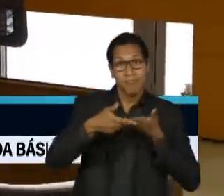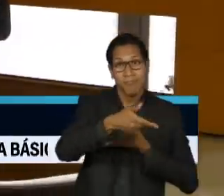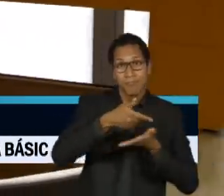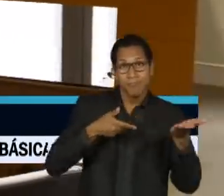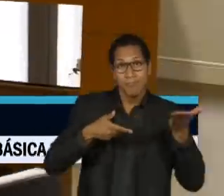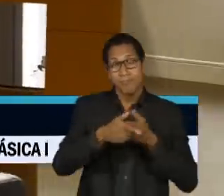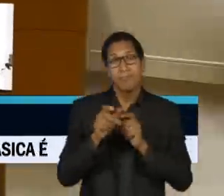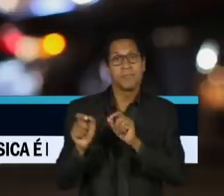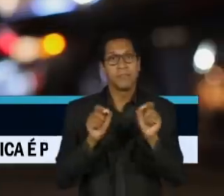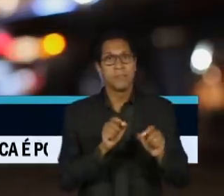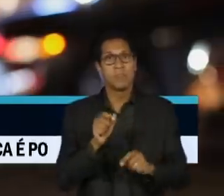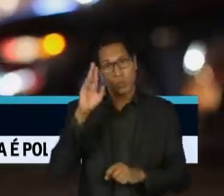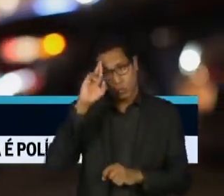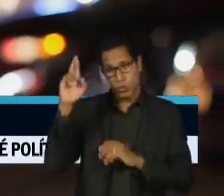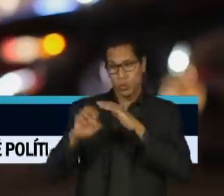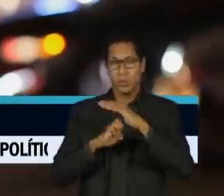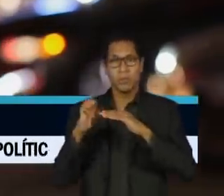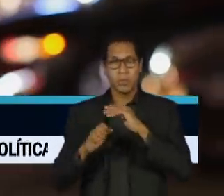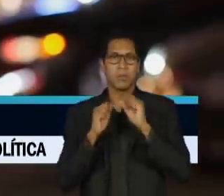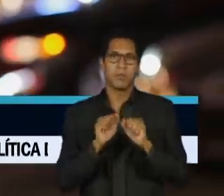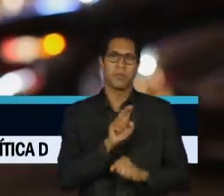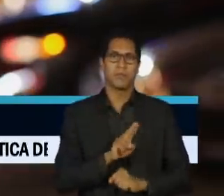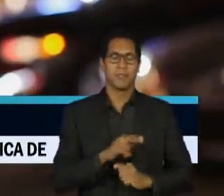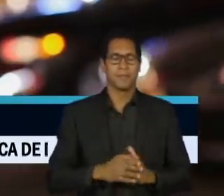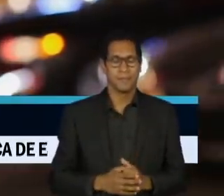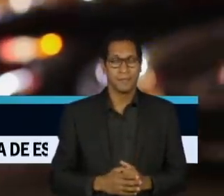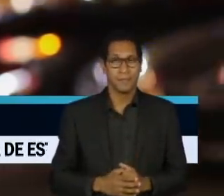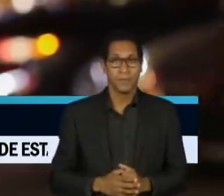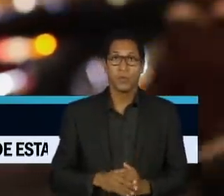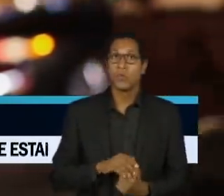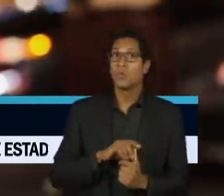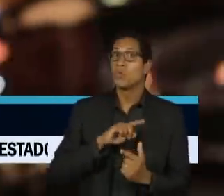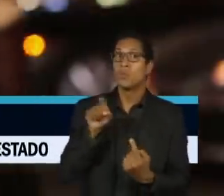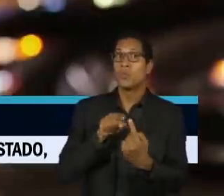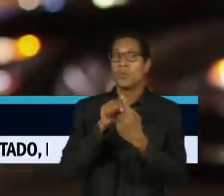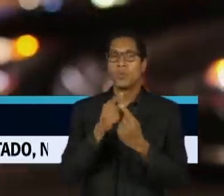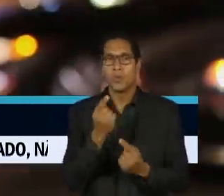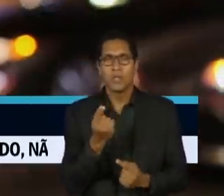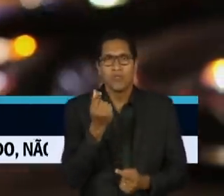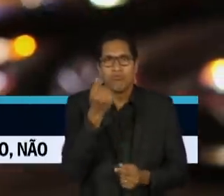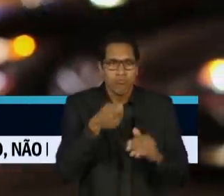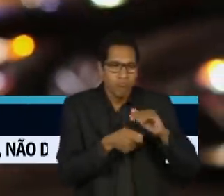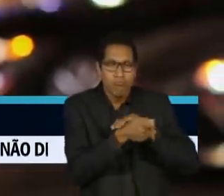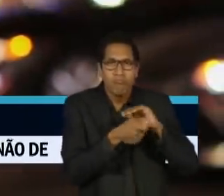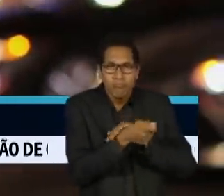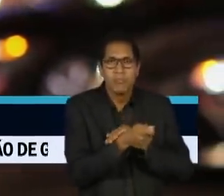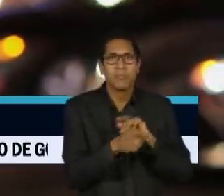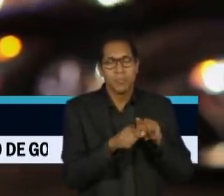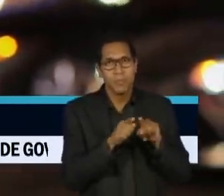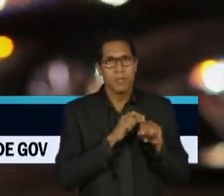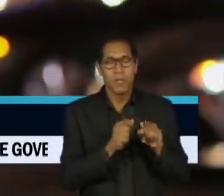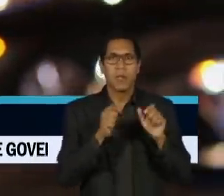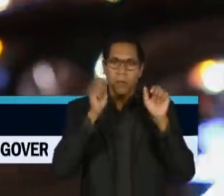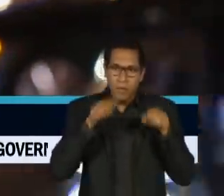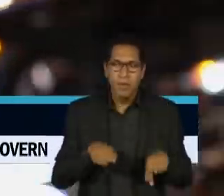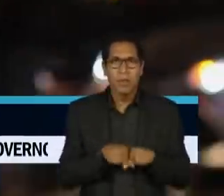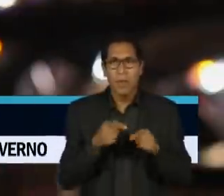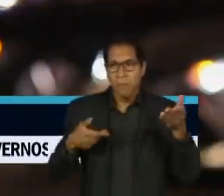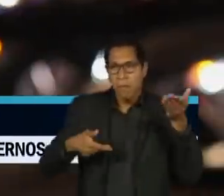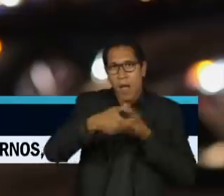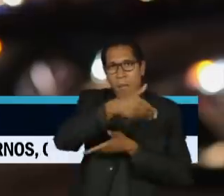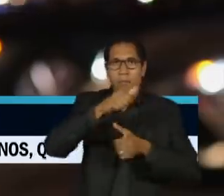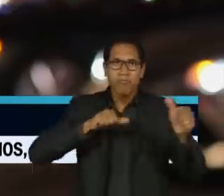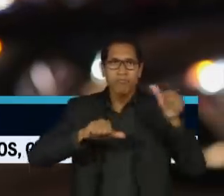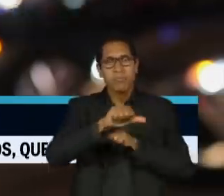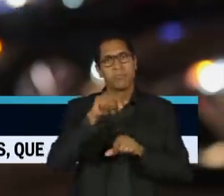e investidores. A ideia é que fundos de investimentos possam fazer aportes diretos em companhias do Brasil, enquanto empresários brasileiros